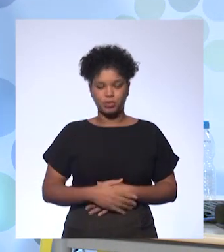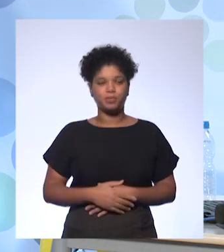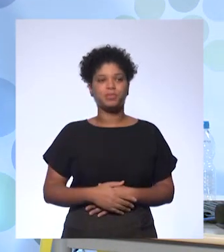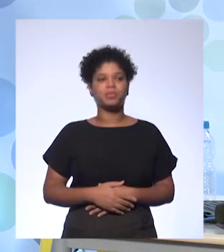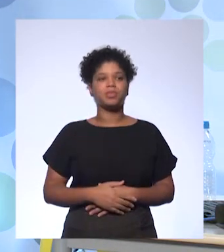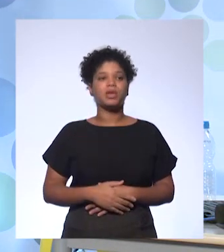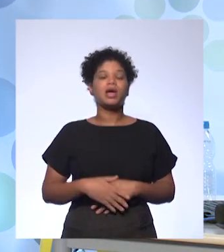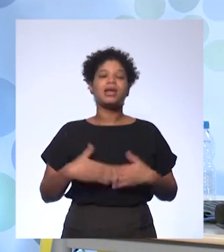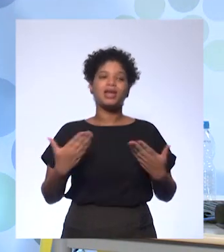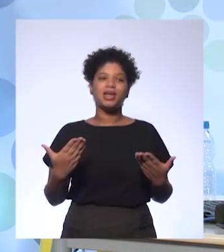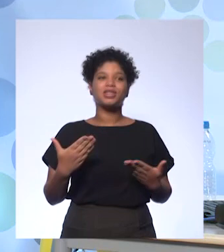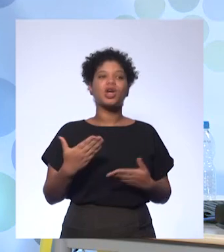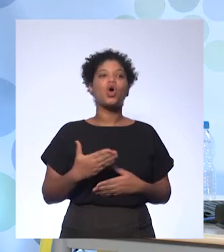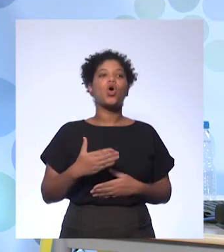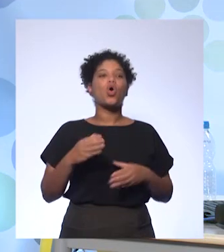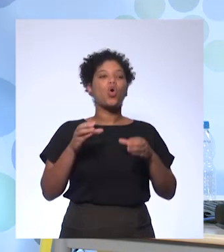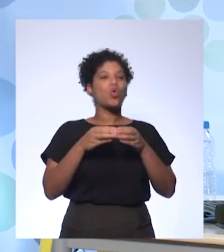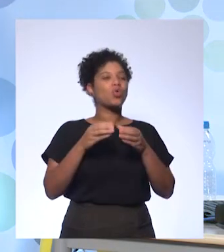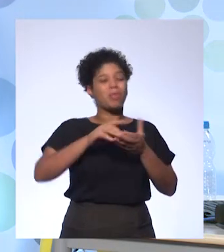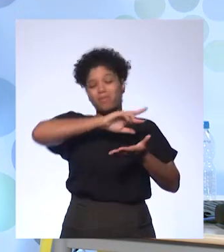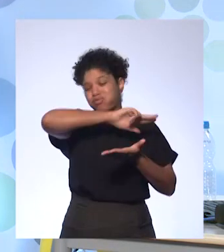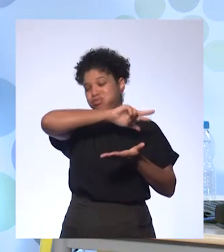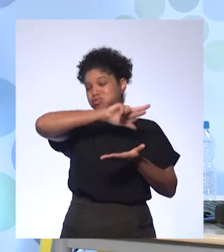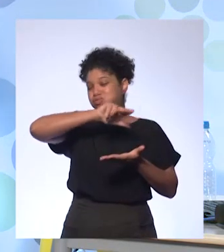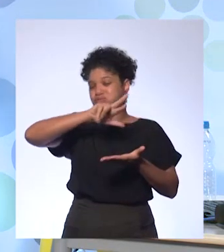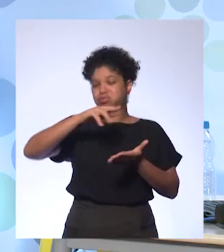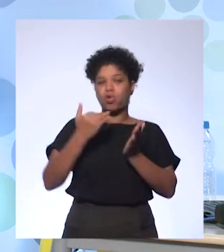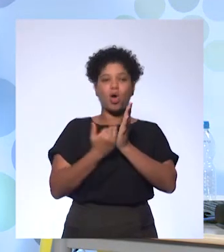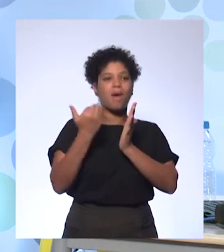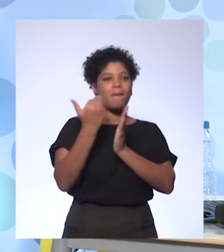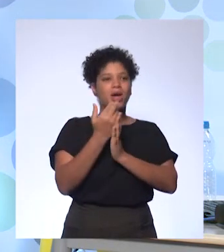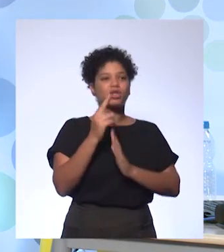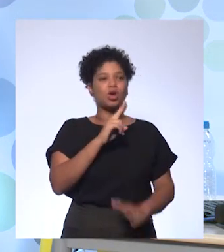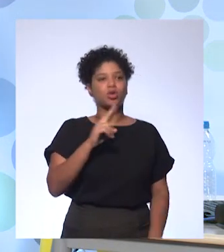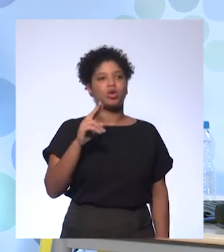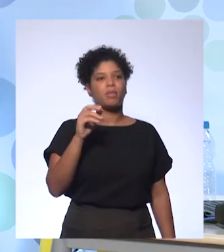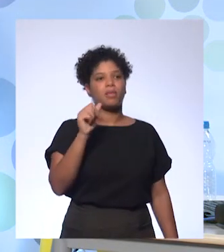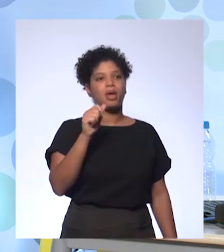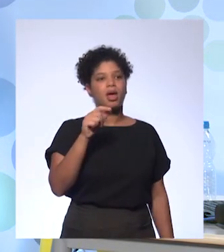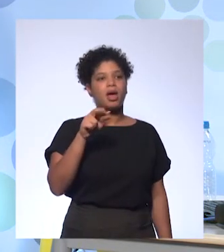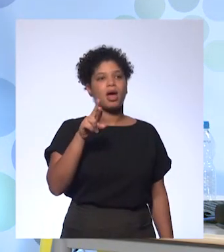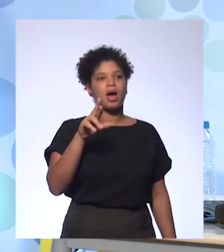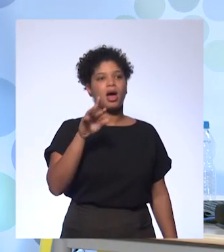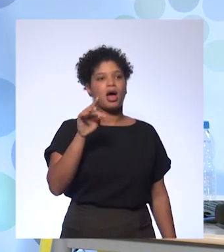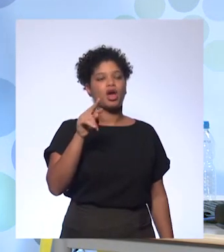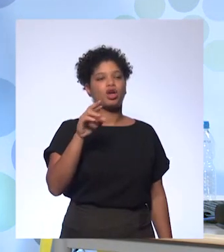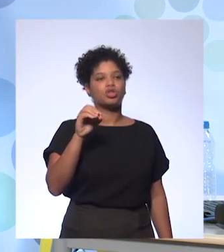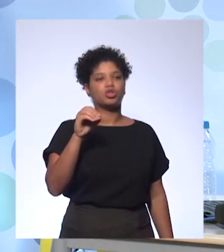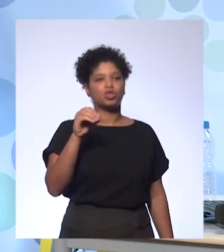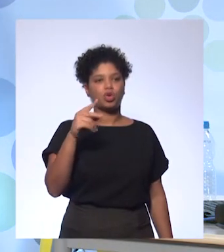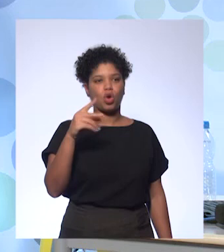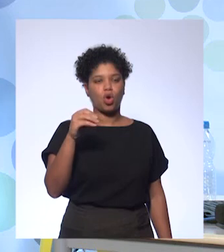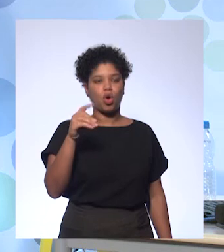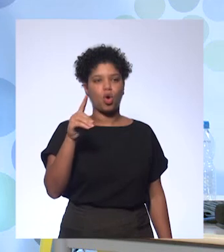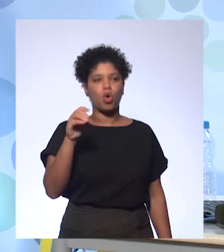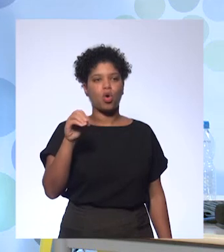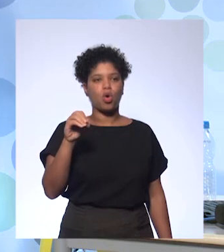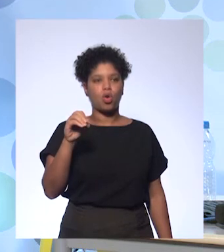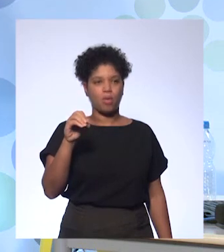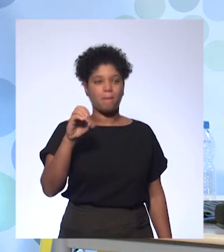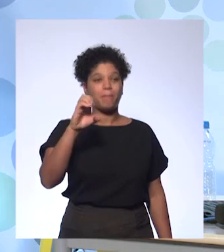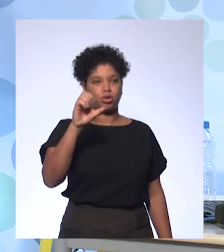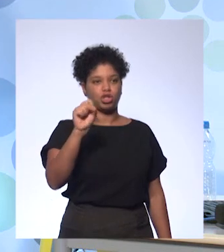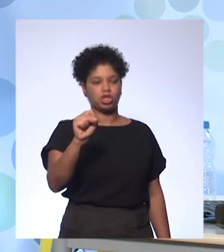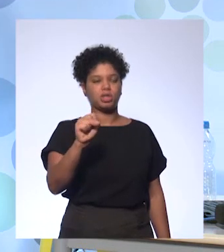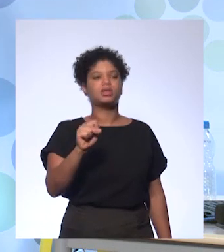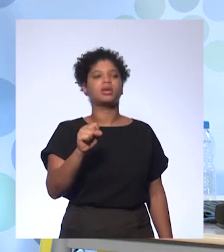chega no grupo mais diverso de todos que a gente tem, né? Então, a gente está falando aí